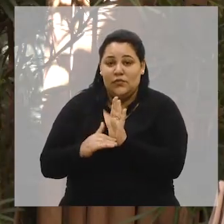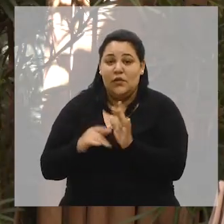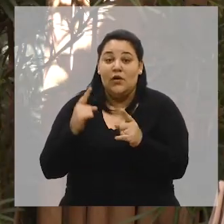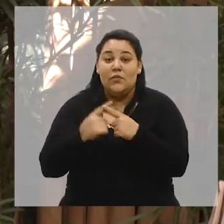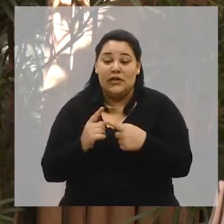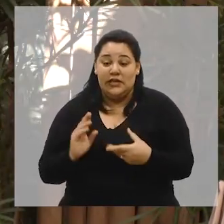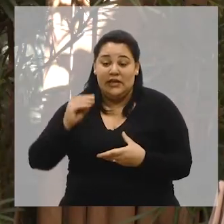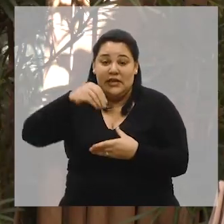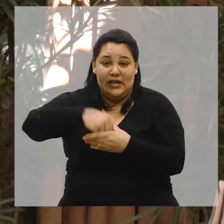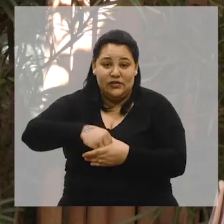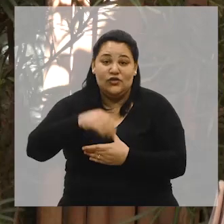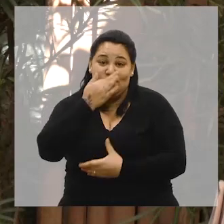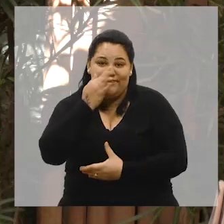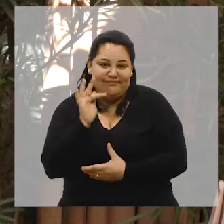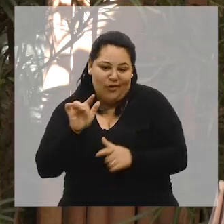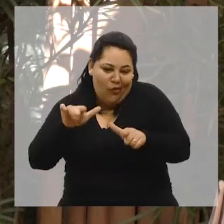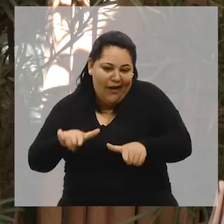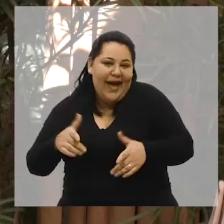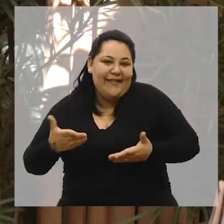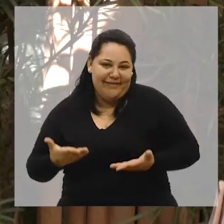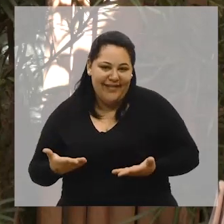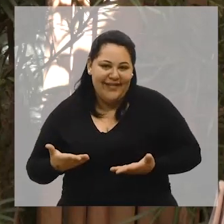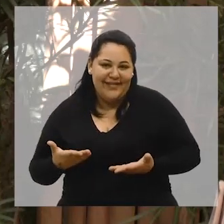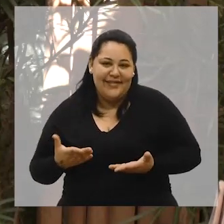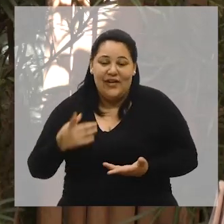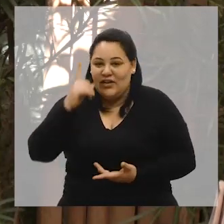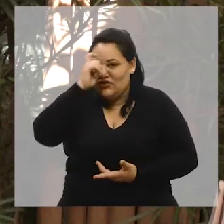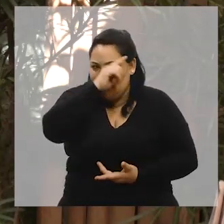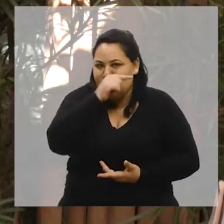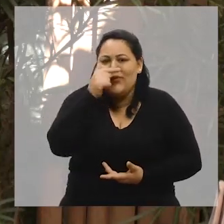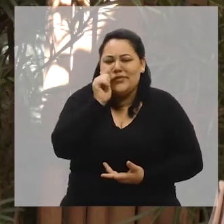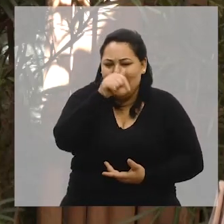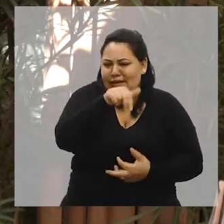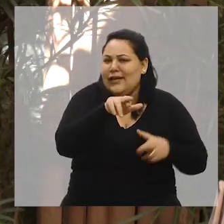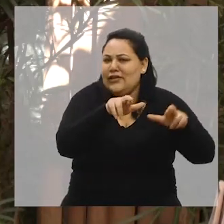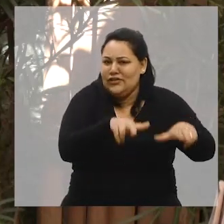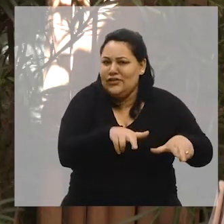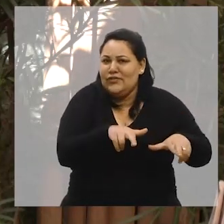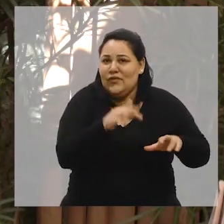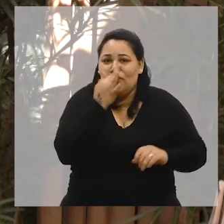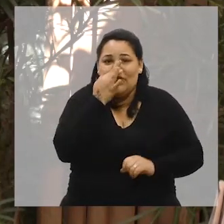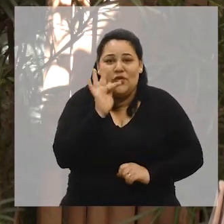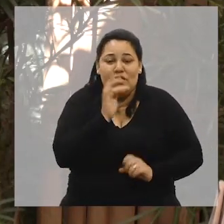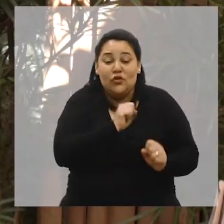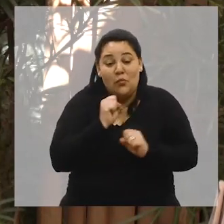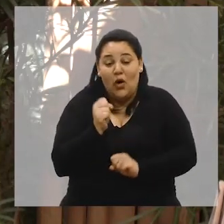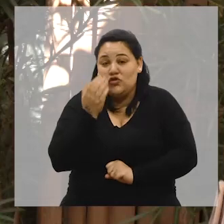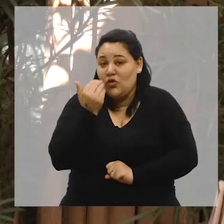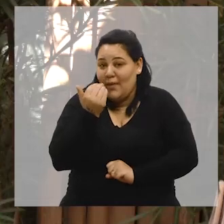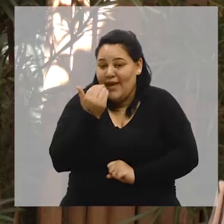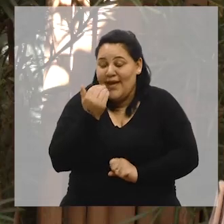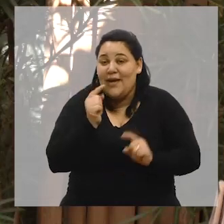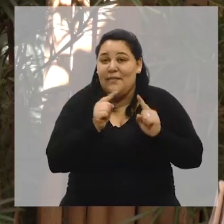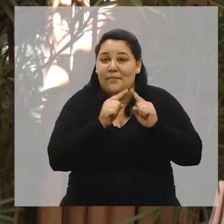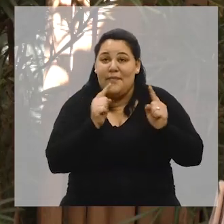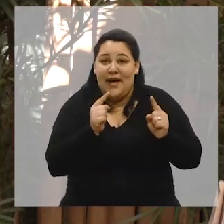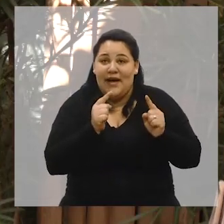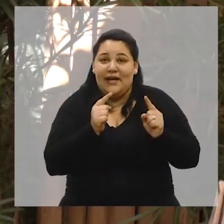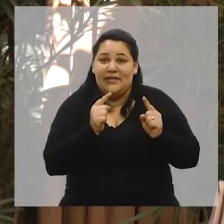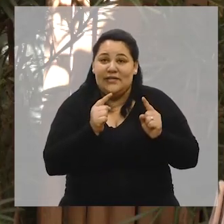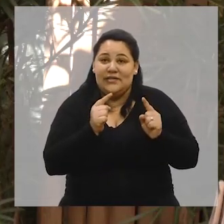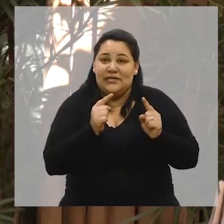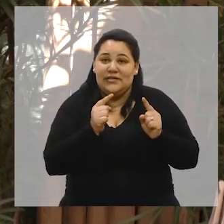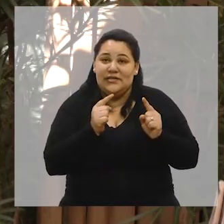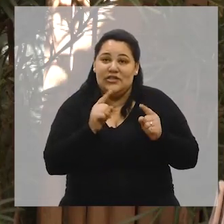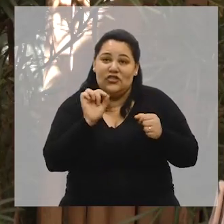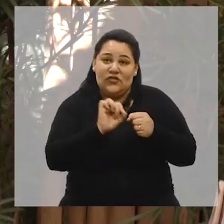Né? Porque a gente está dentro de uma floricultura. Então, é difícil de conseguir na nossa região também as flores comestíveis. Mas a gente